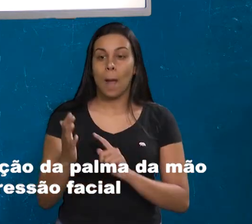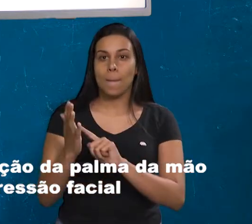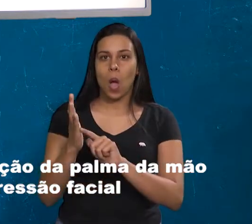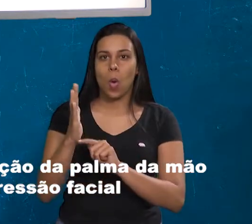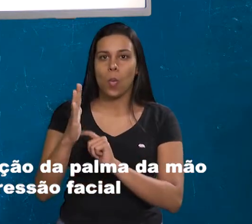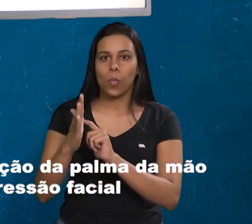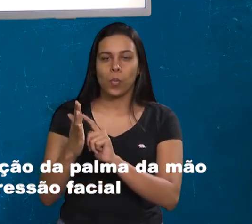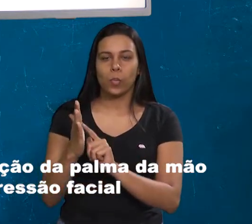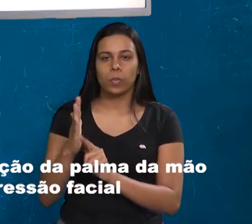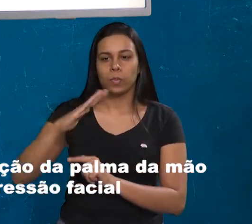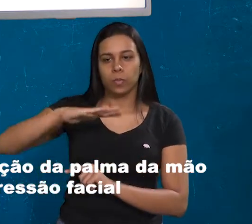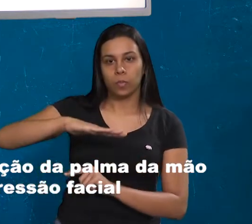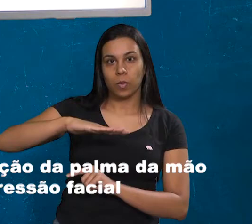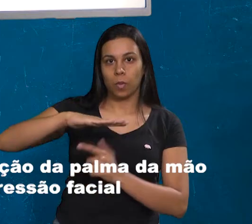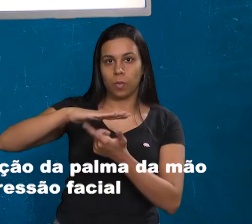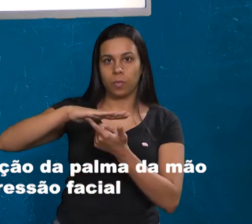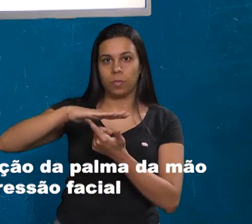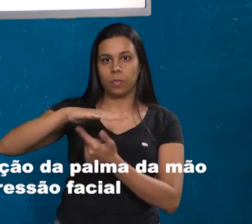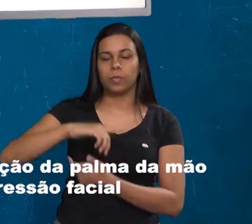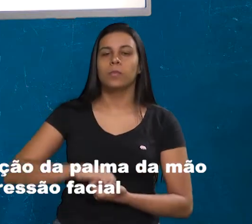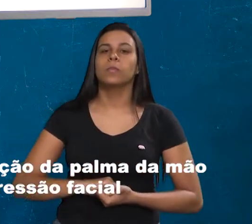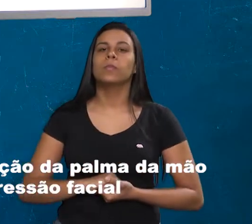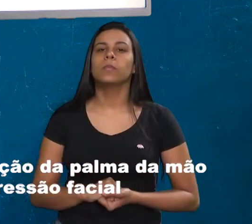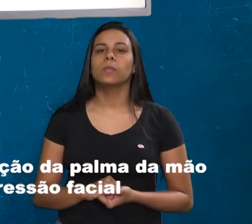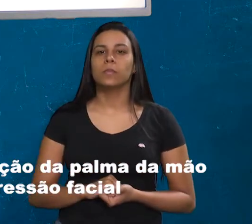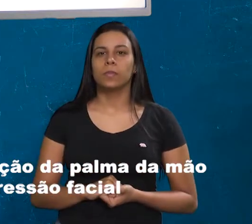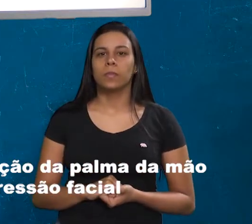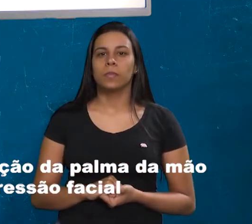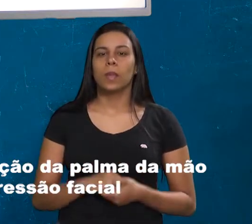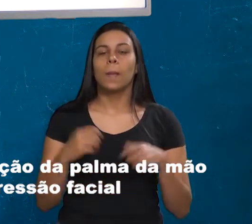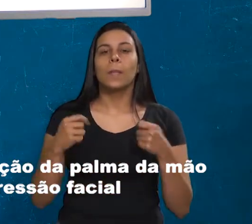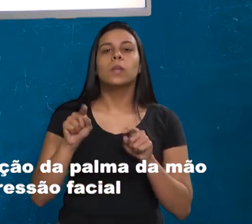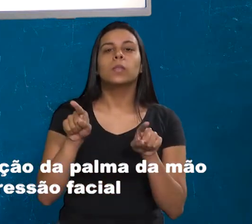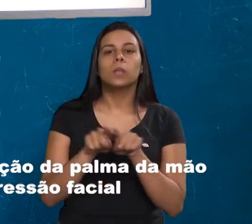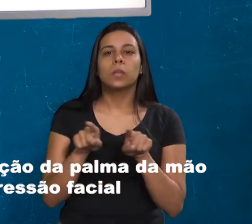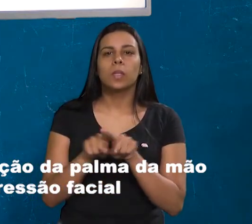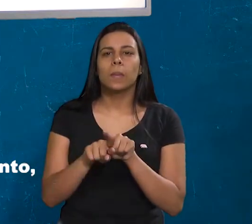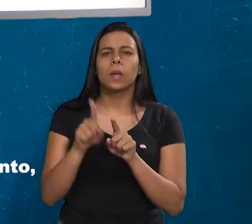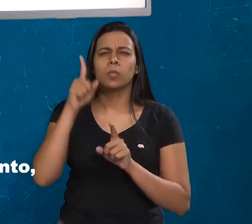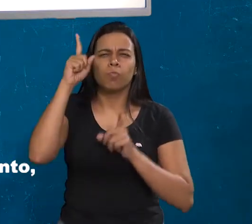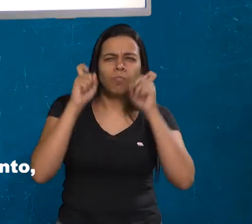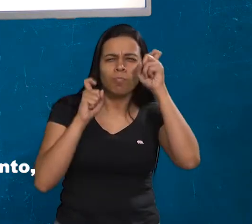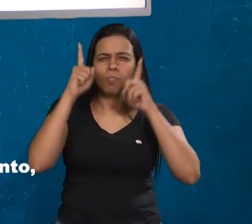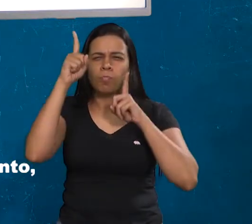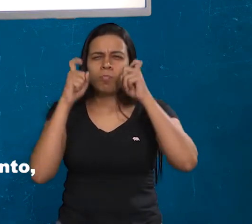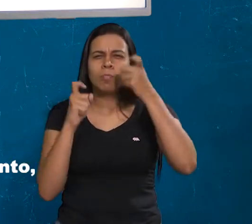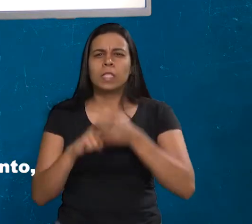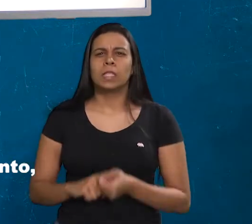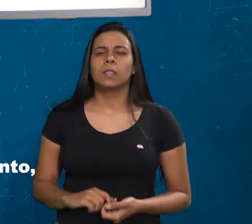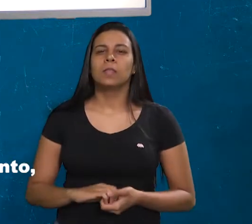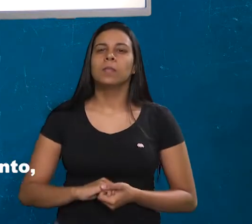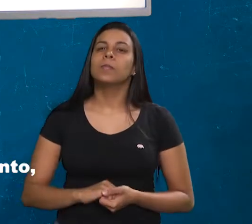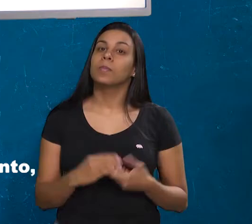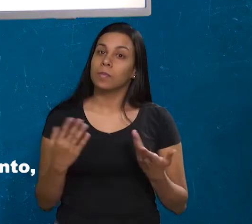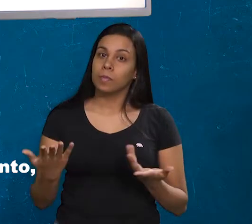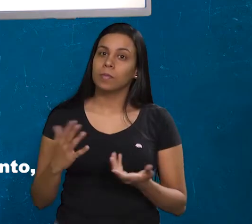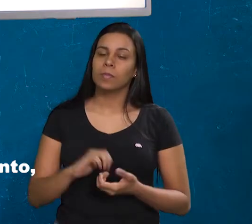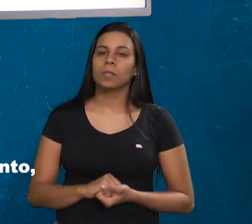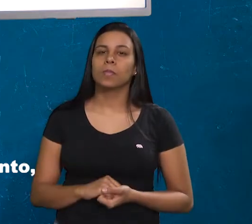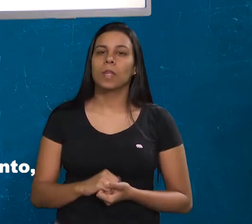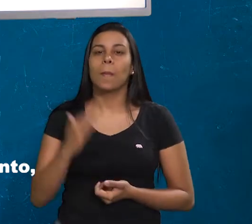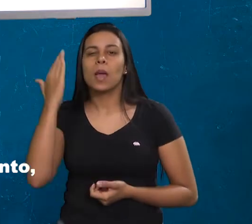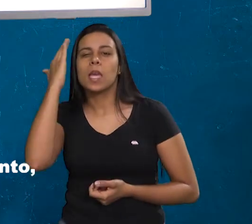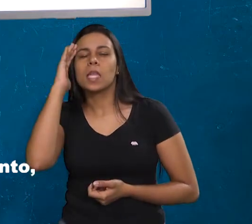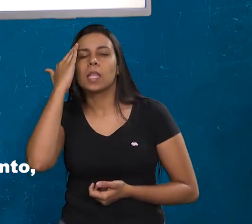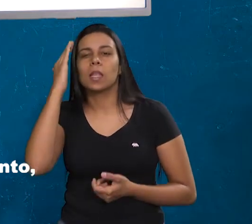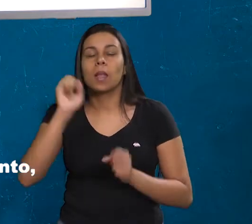a orientação da palma da mão que está para baixo, e ele precisou de uma expressão facial para justamente haver esse